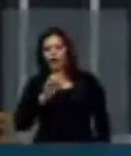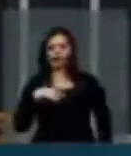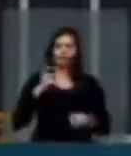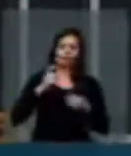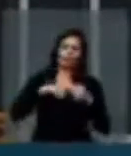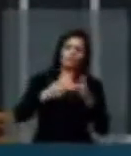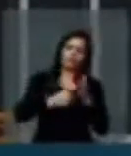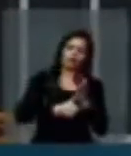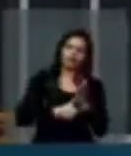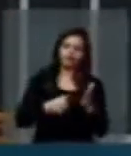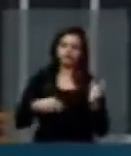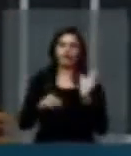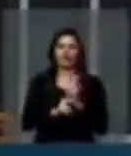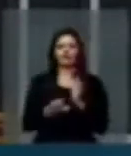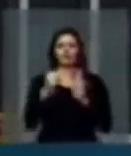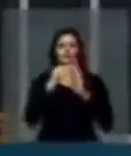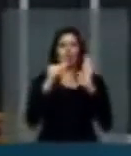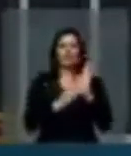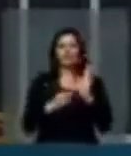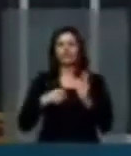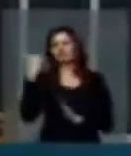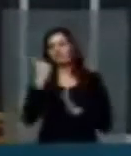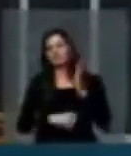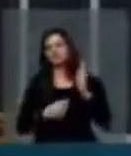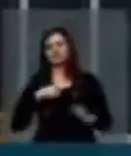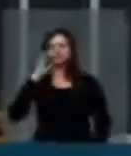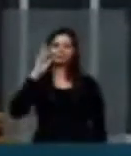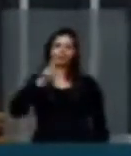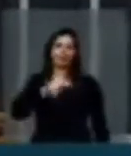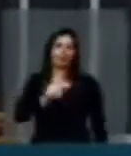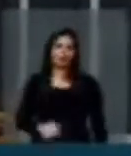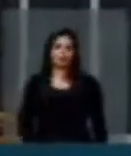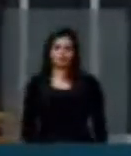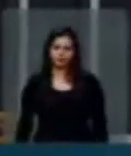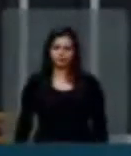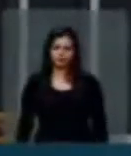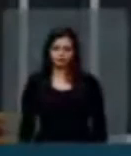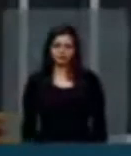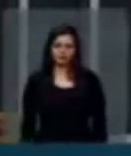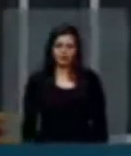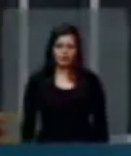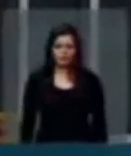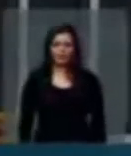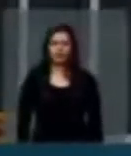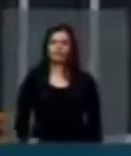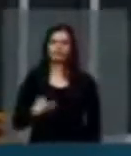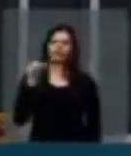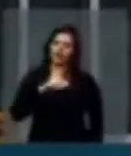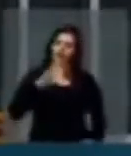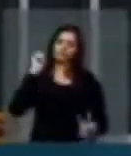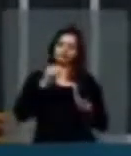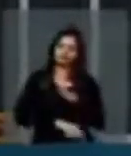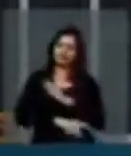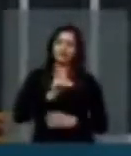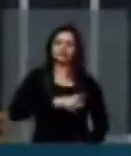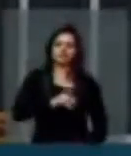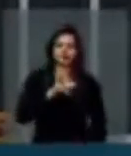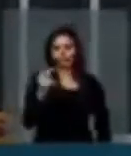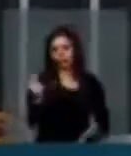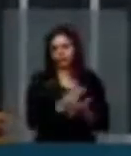convênio, é a emenda, enfim, é aquilo que nós não imaginávamos acontecer e de forma aprofundada vem